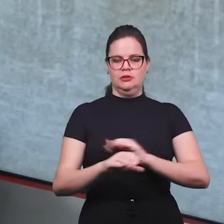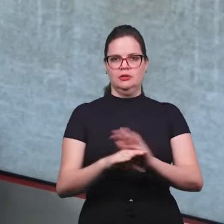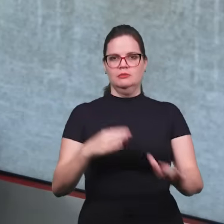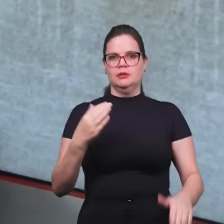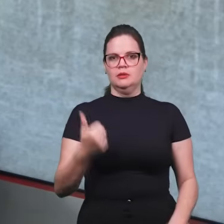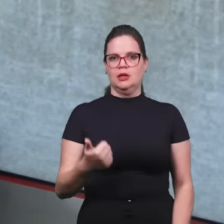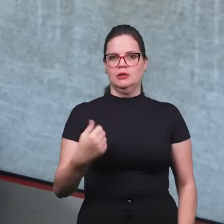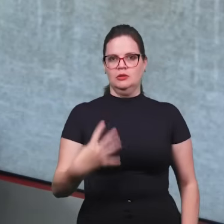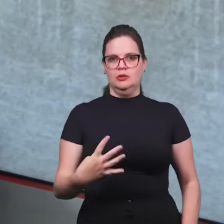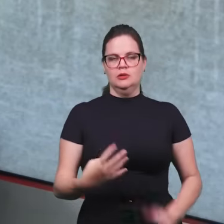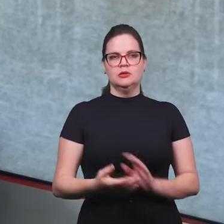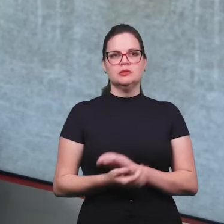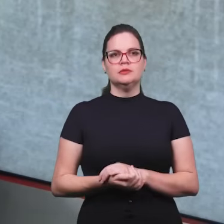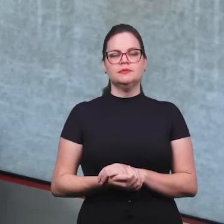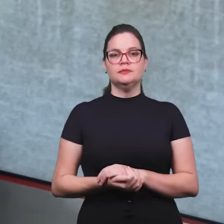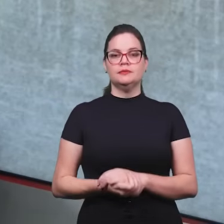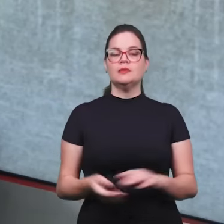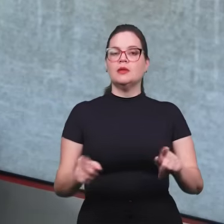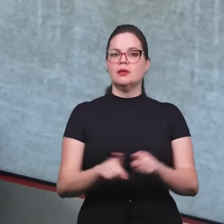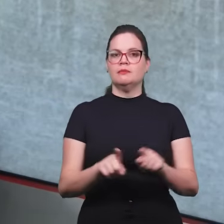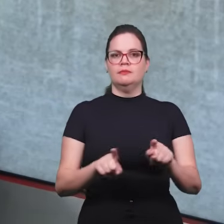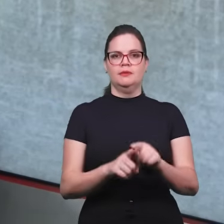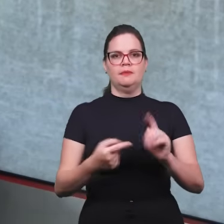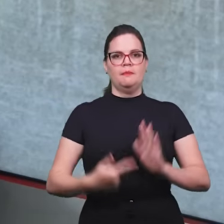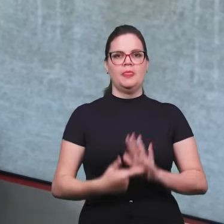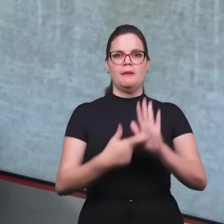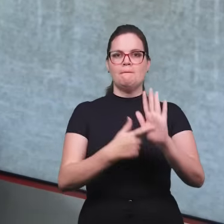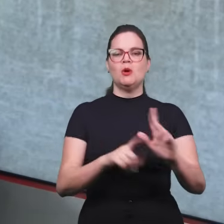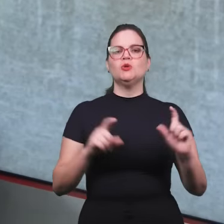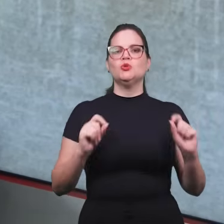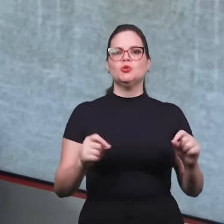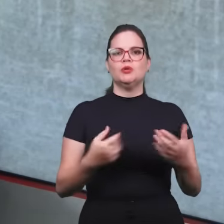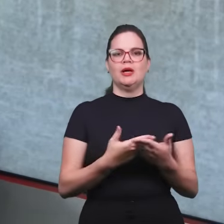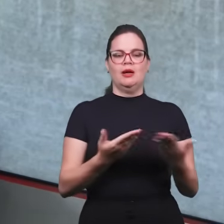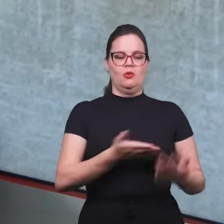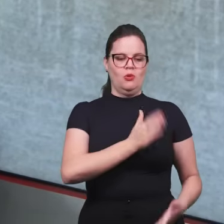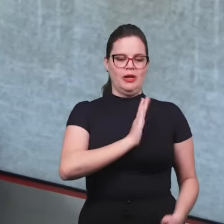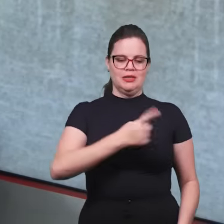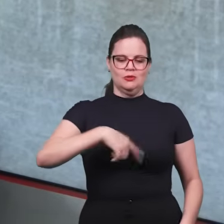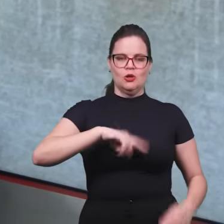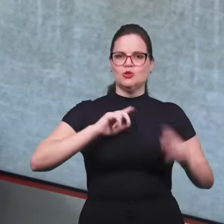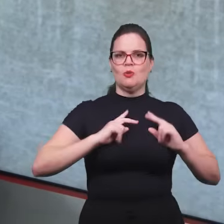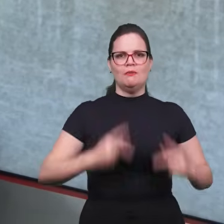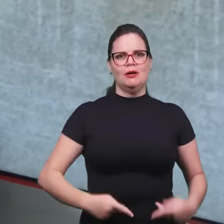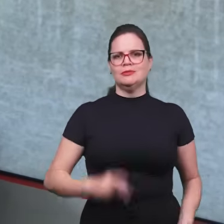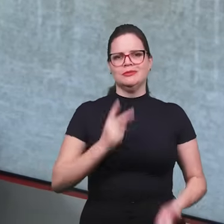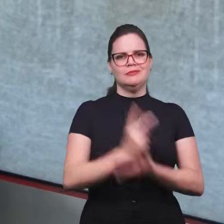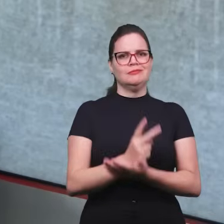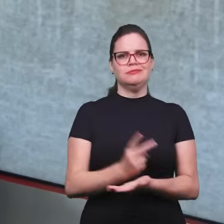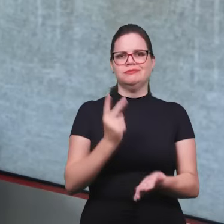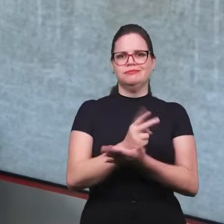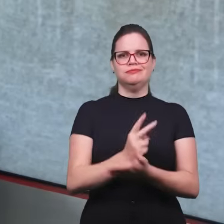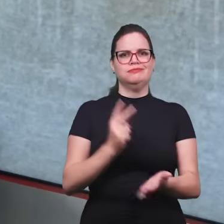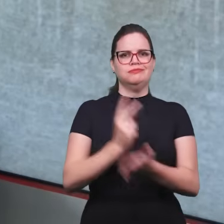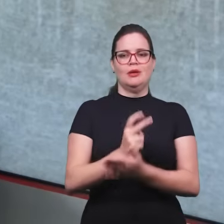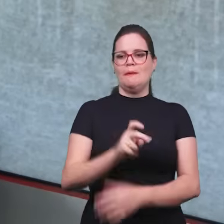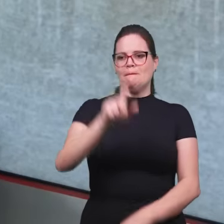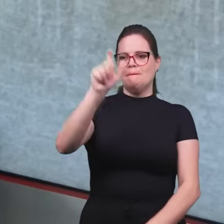capítulo 14, que nós nos referimos a ela revela uma tendência constante do coração humano, que